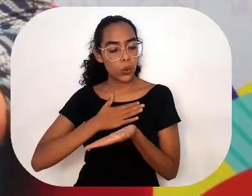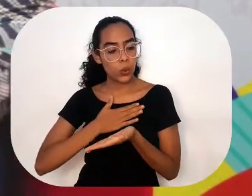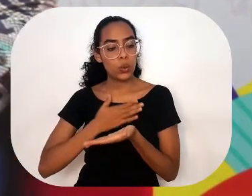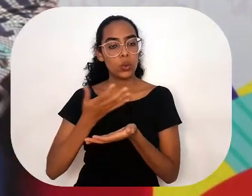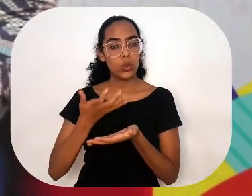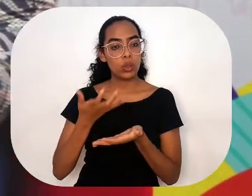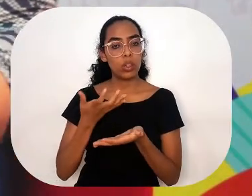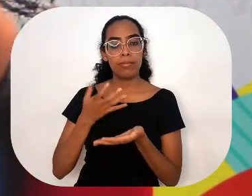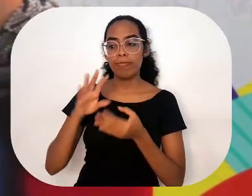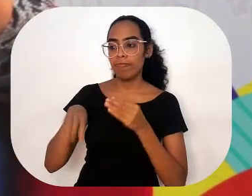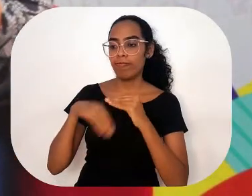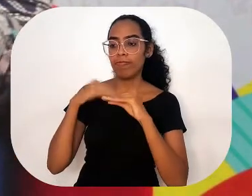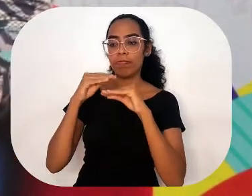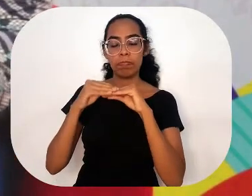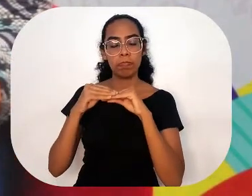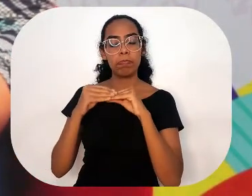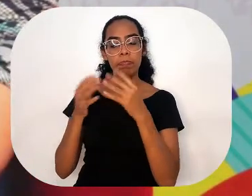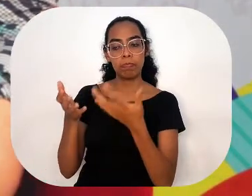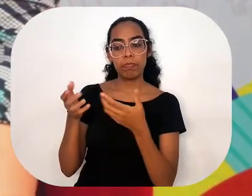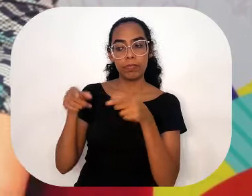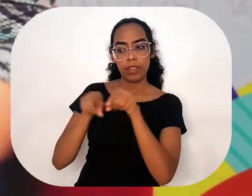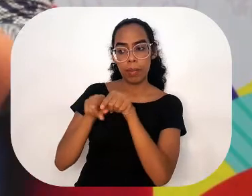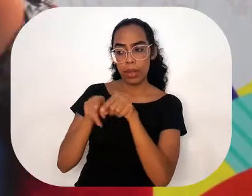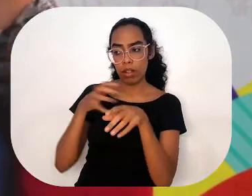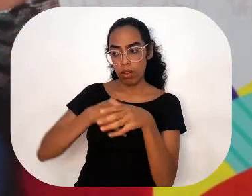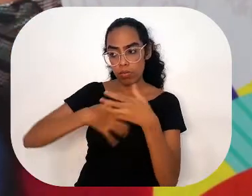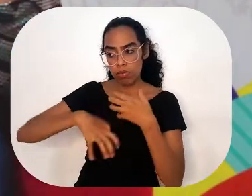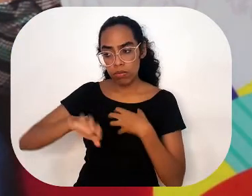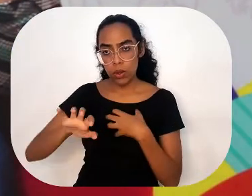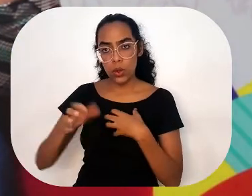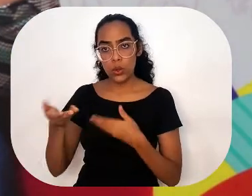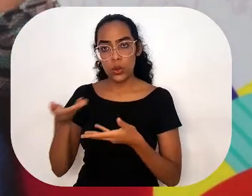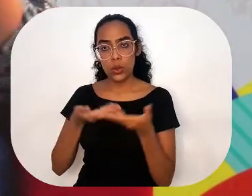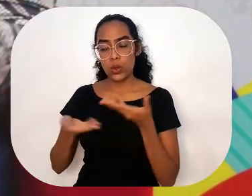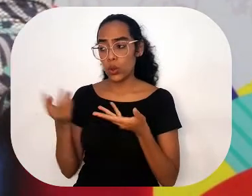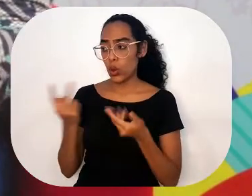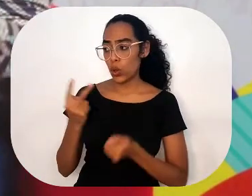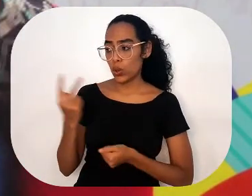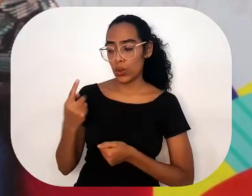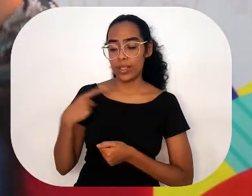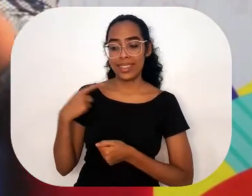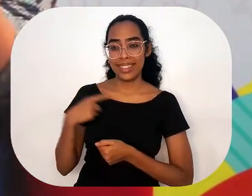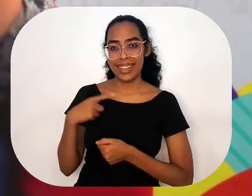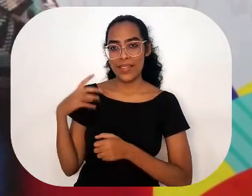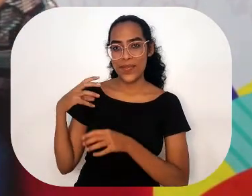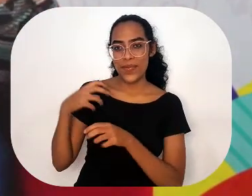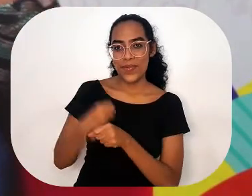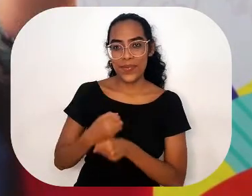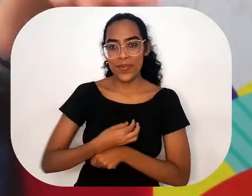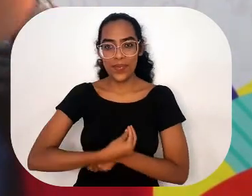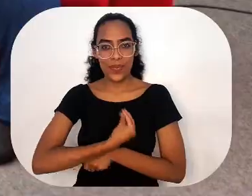também Thiago porque eu sinto que você também viveu isso nós dois eu acho que